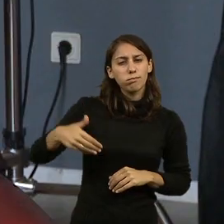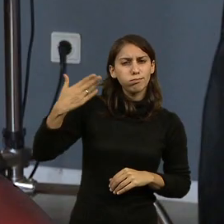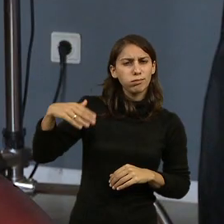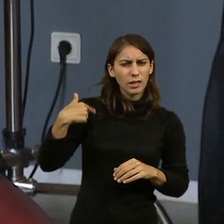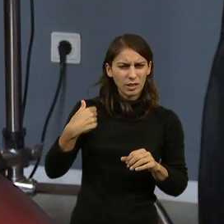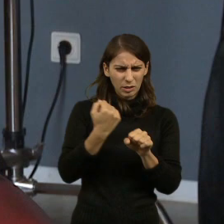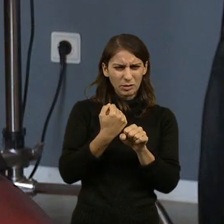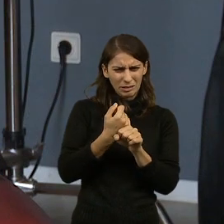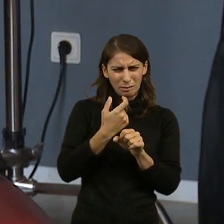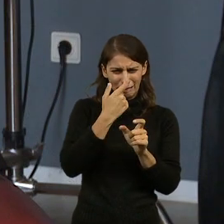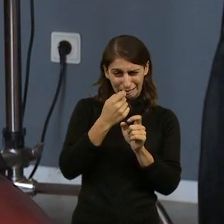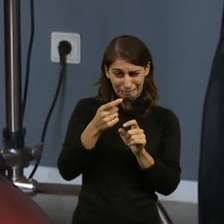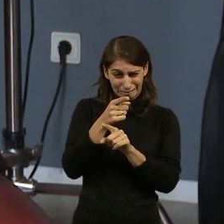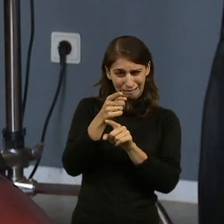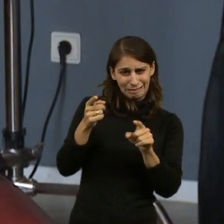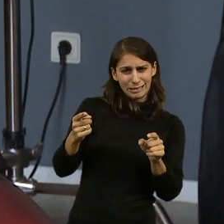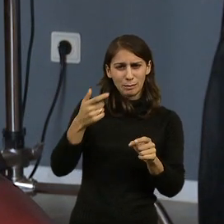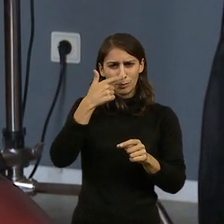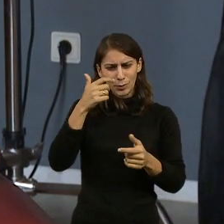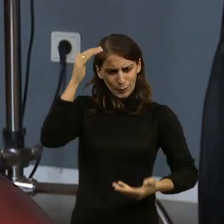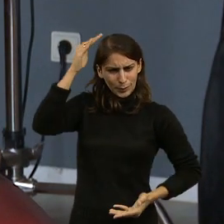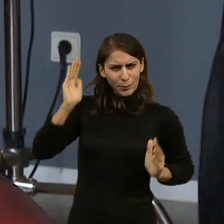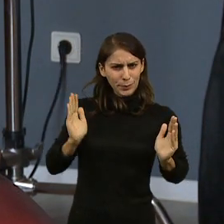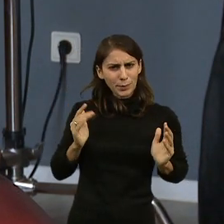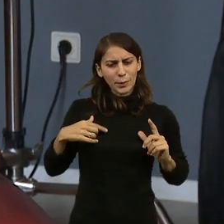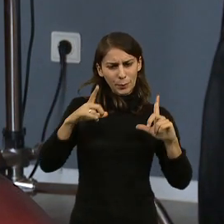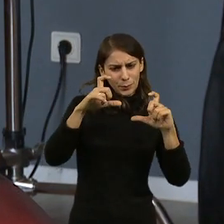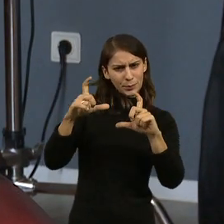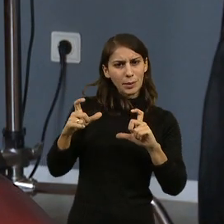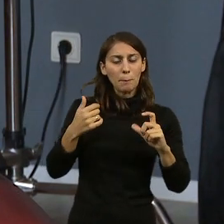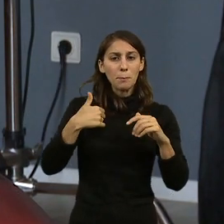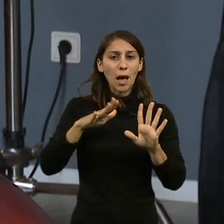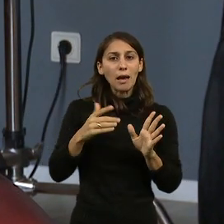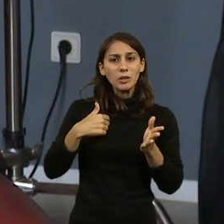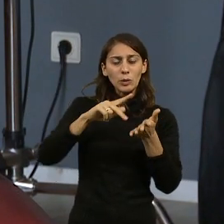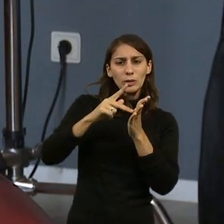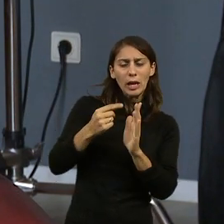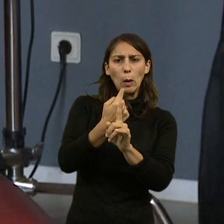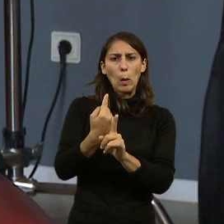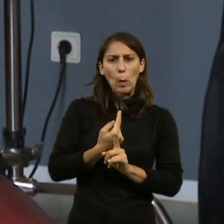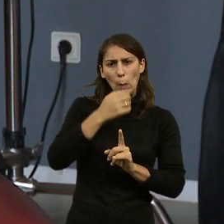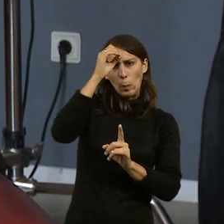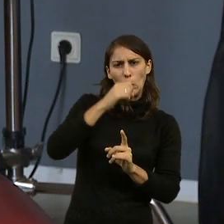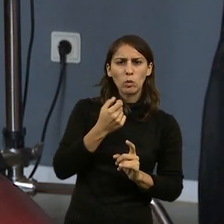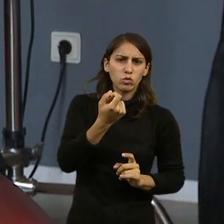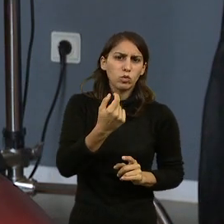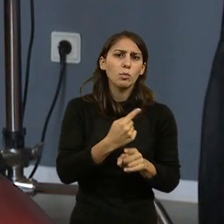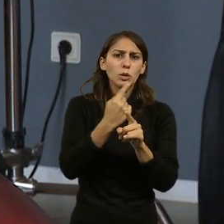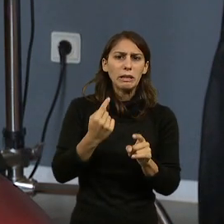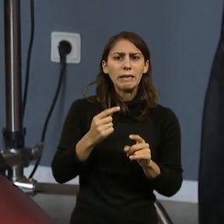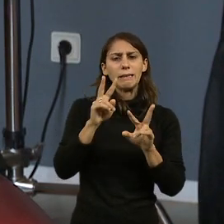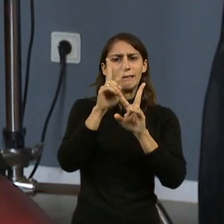Antigamente fazia este tipo de trabalho, mas não sabia o que estava a fazer. Porque a nível de iluminação até gosto, olhando para